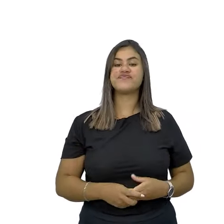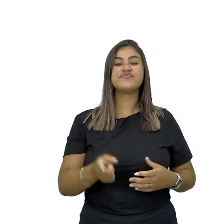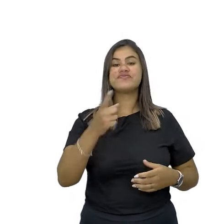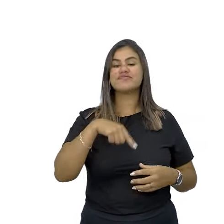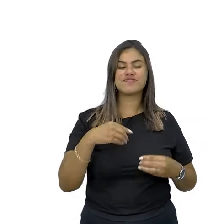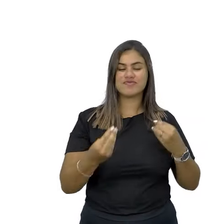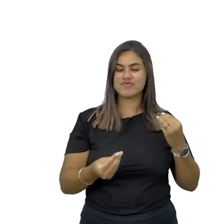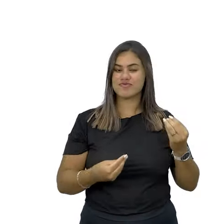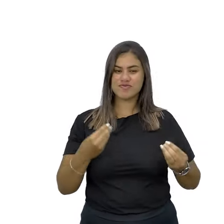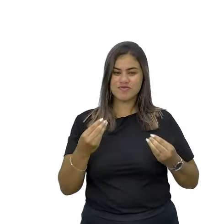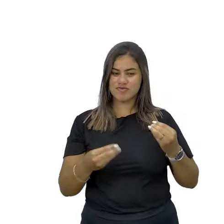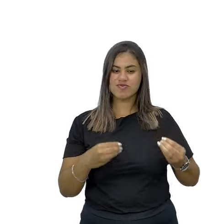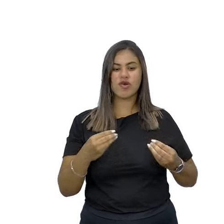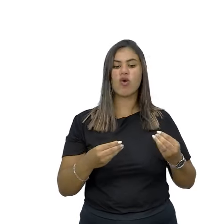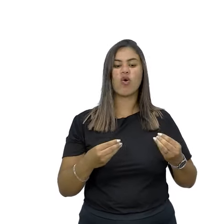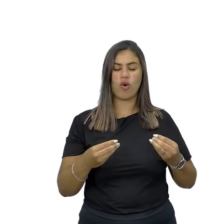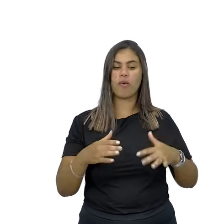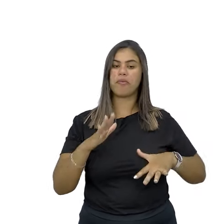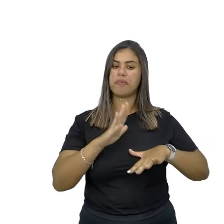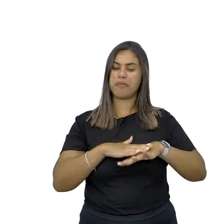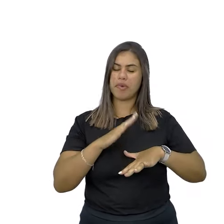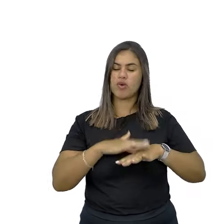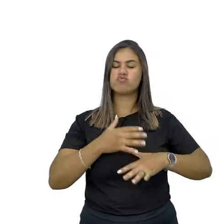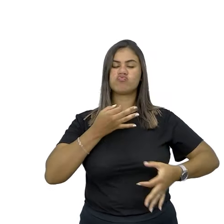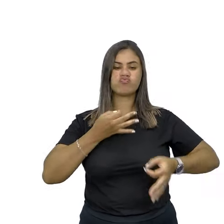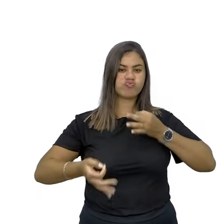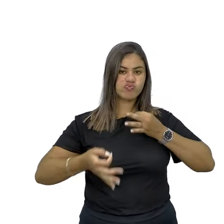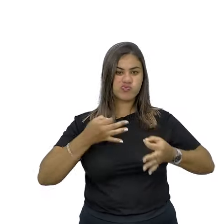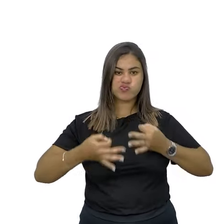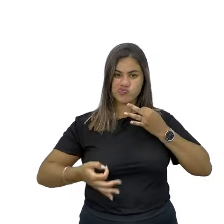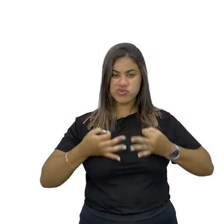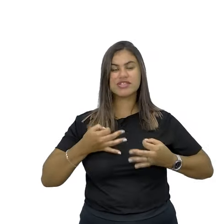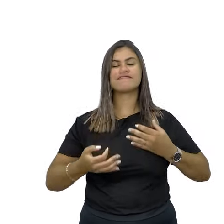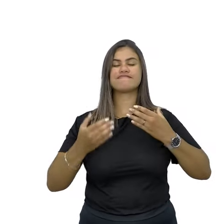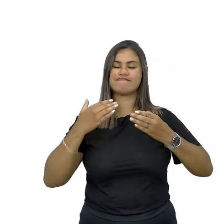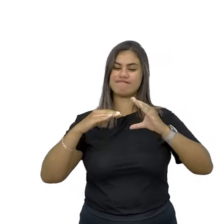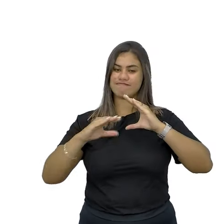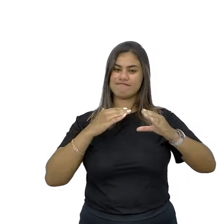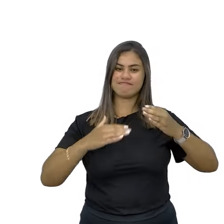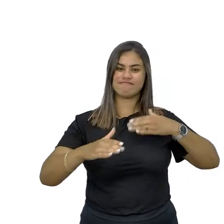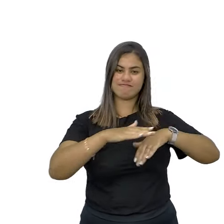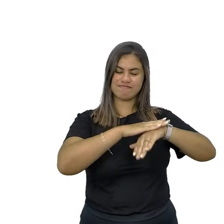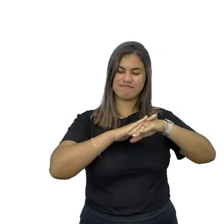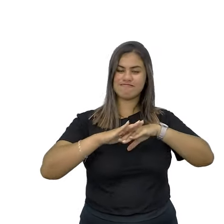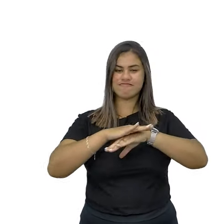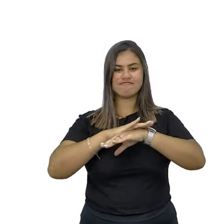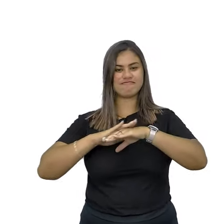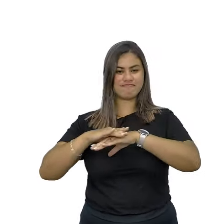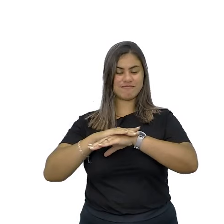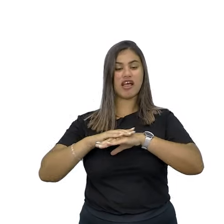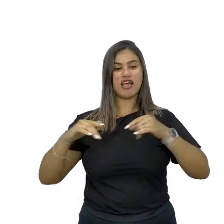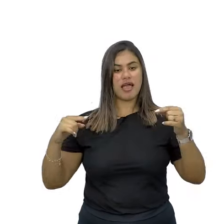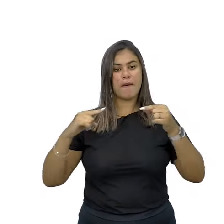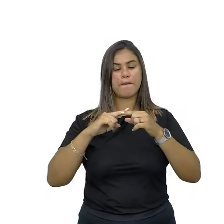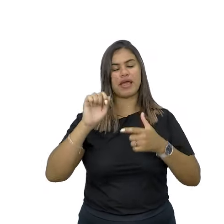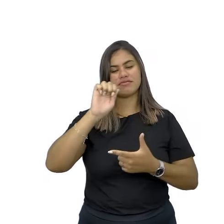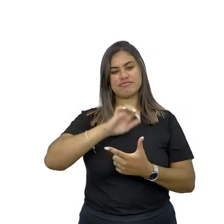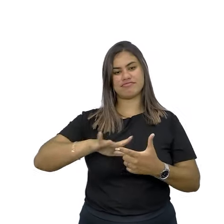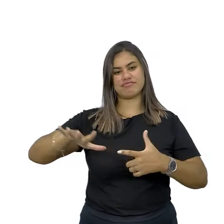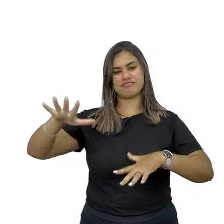estar exercendo a argumentação e a comunicação, que está ligado ao